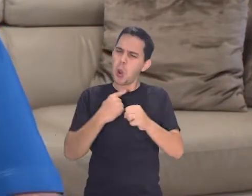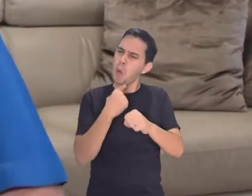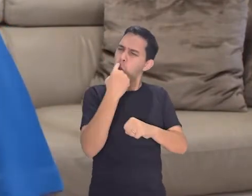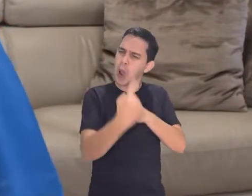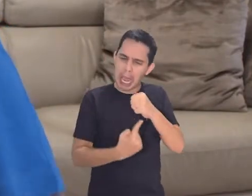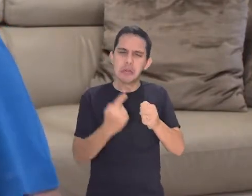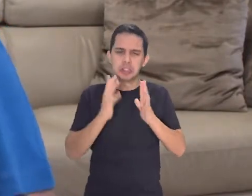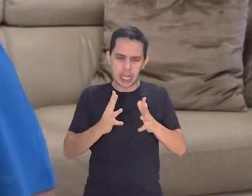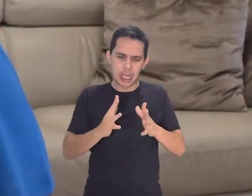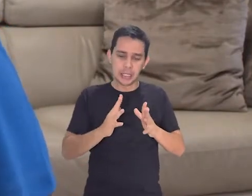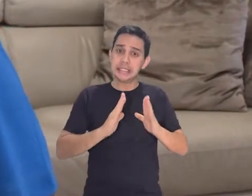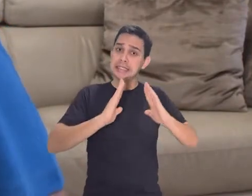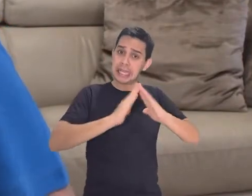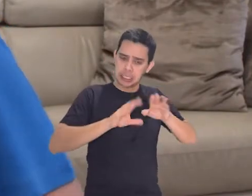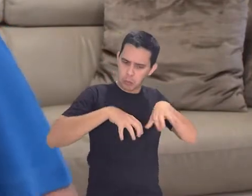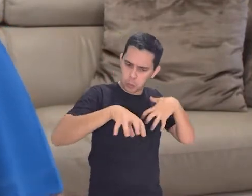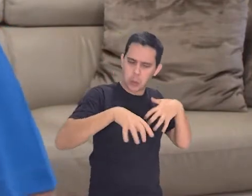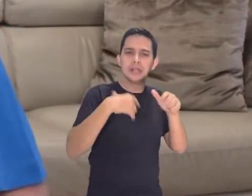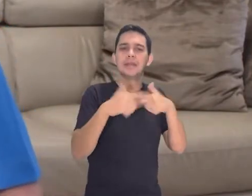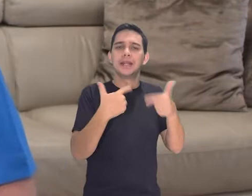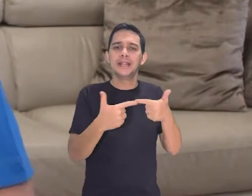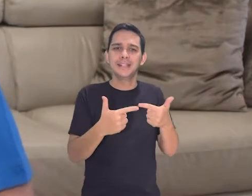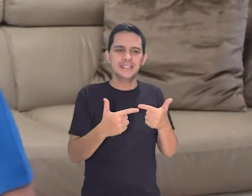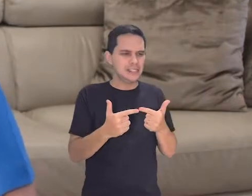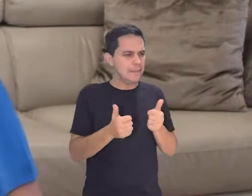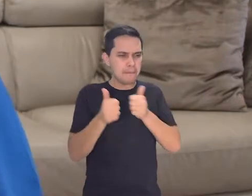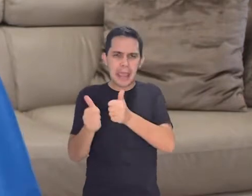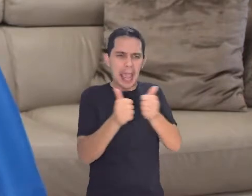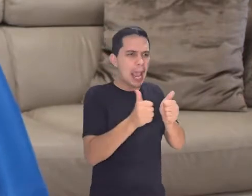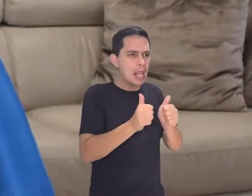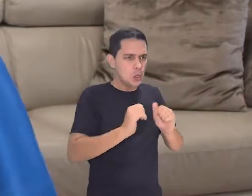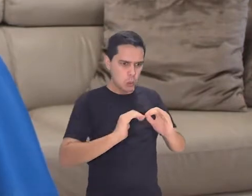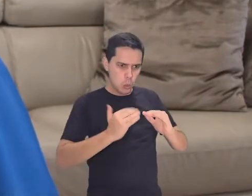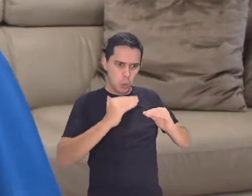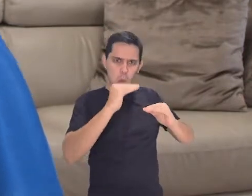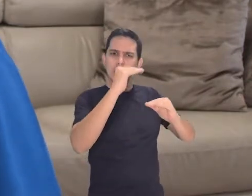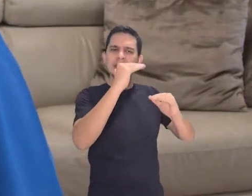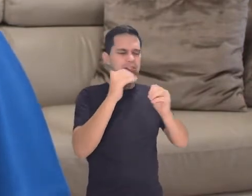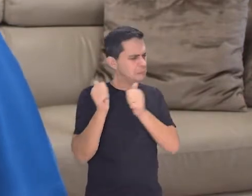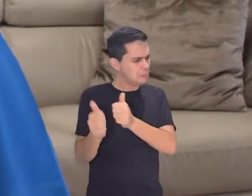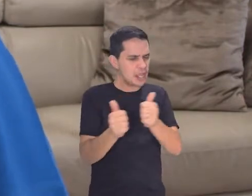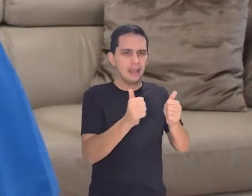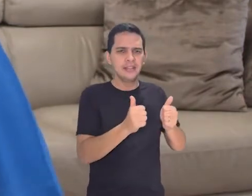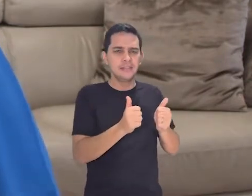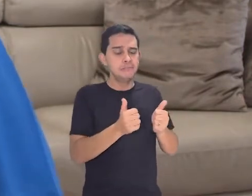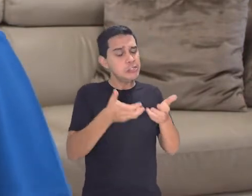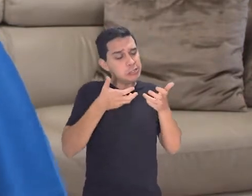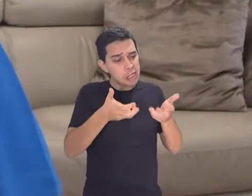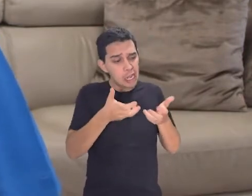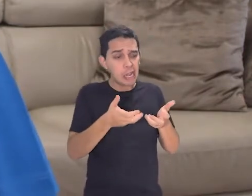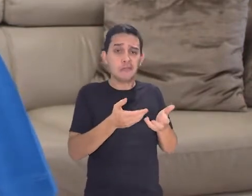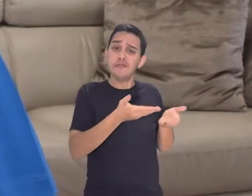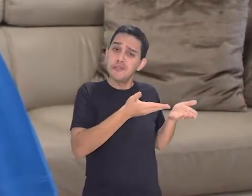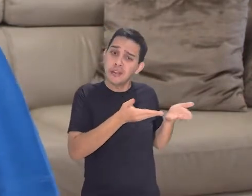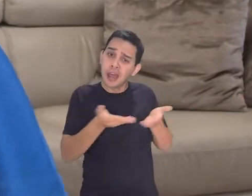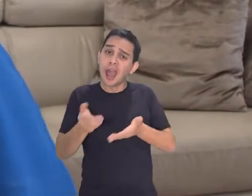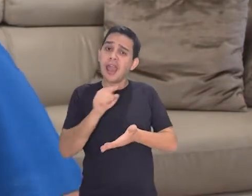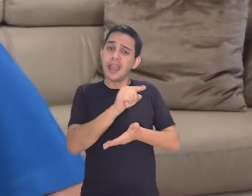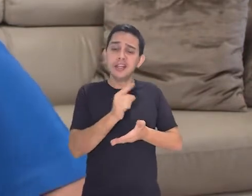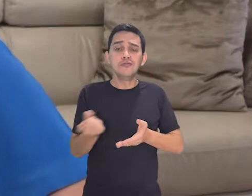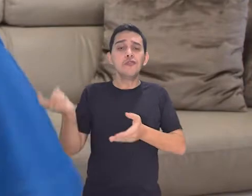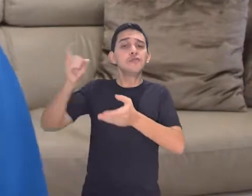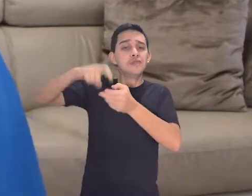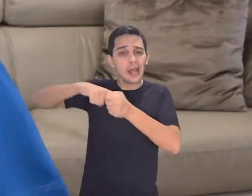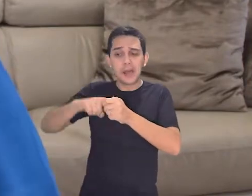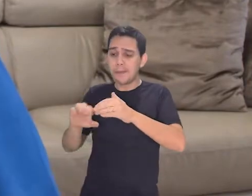a produtividade está legal, porém a gente entende que está na hora de dar ao colaborador a oportunidade de ele vir quando ele quiser, para ele